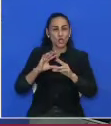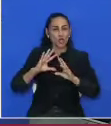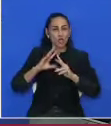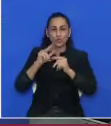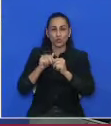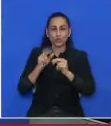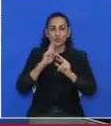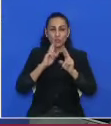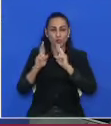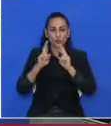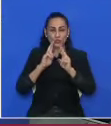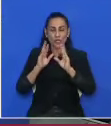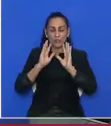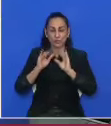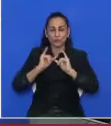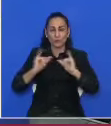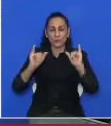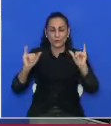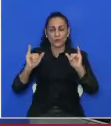resultados serão publicados.